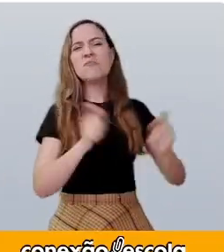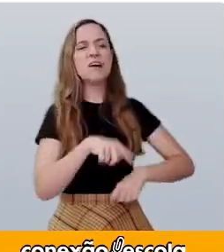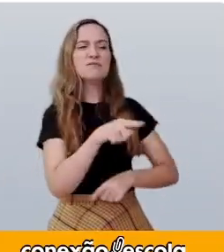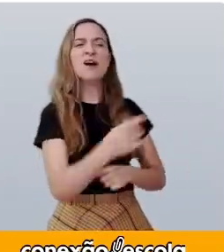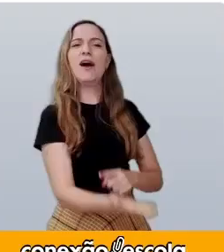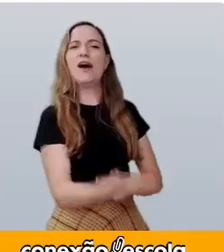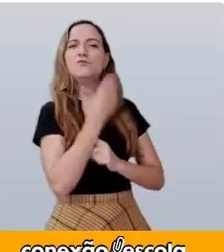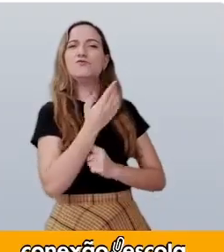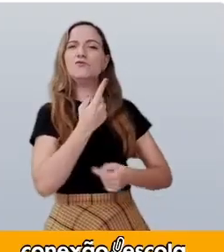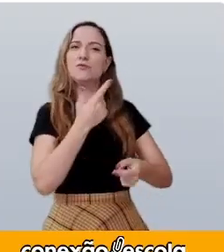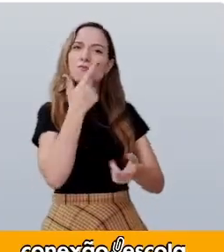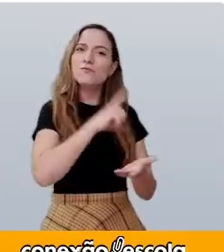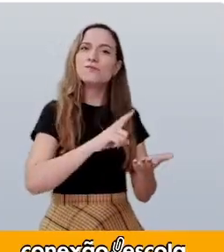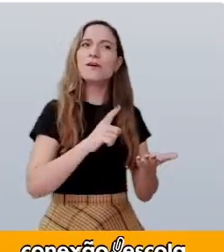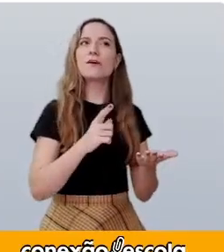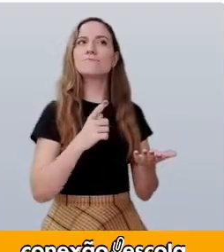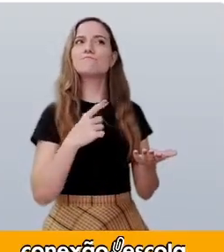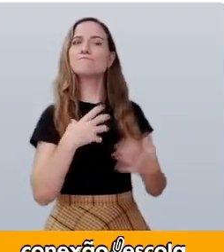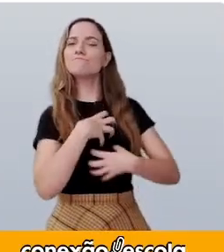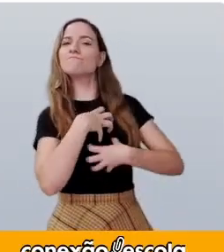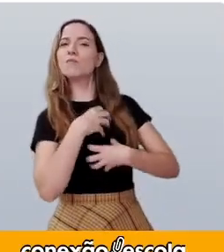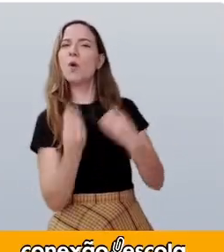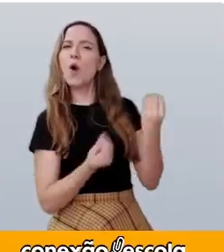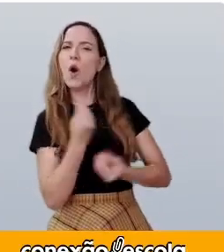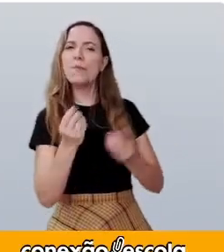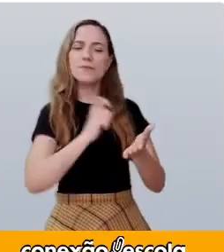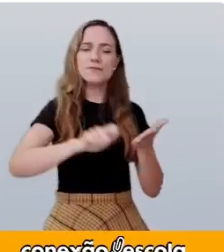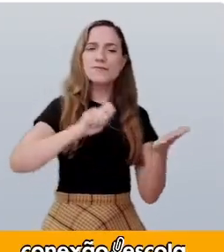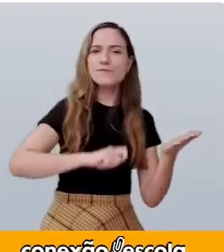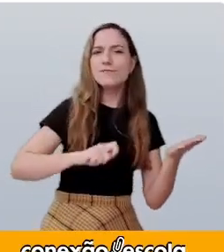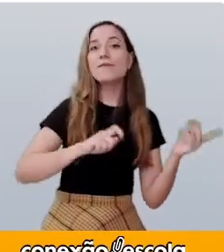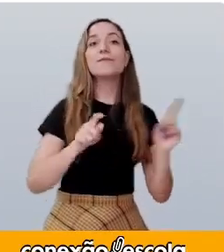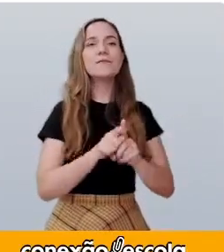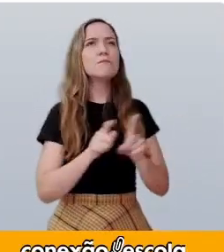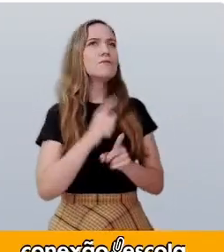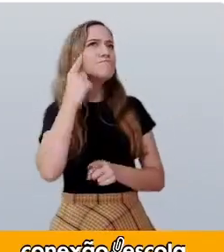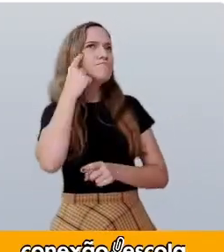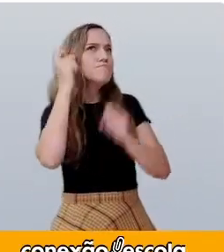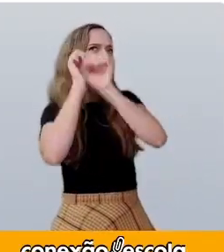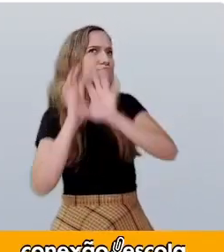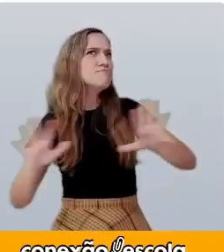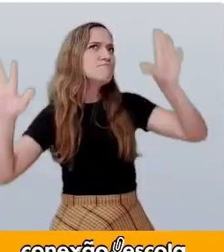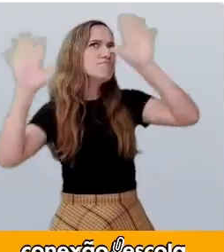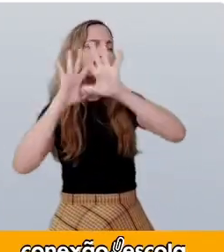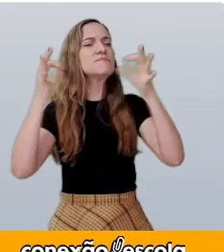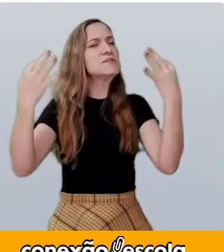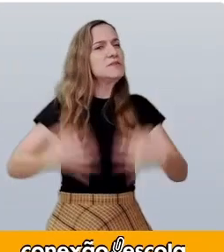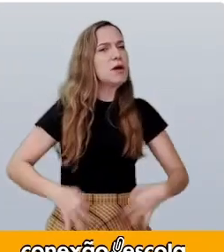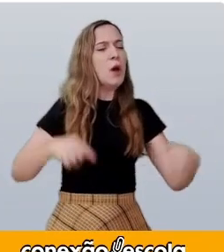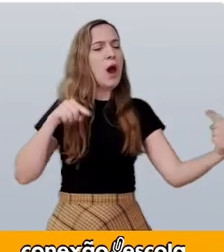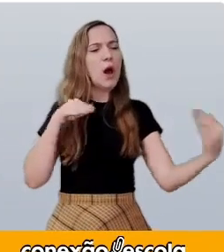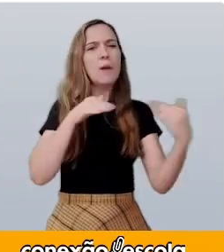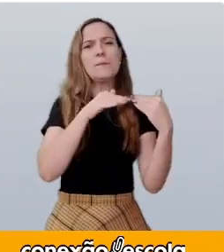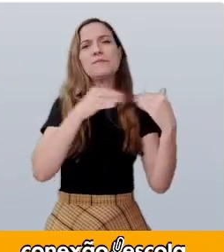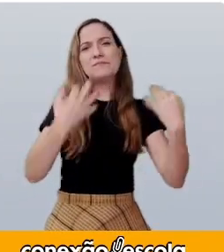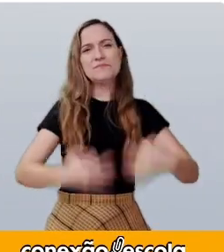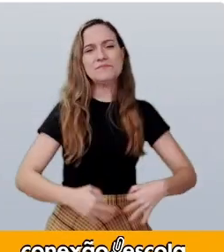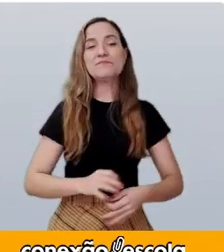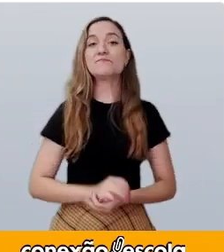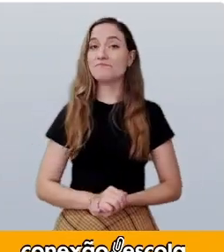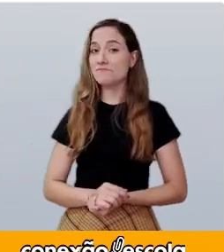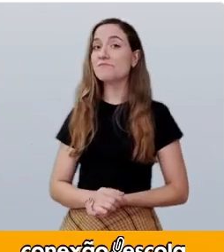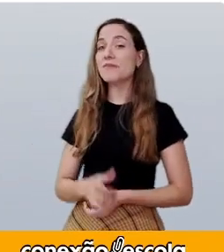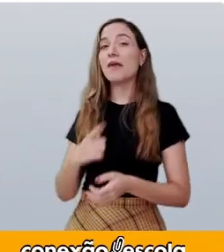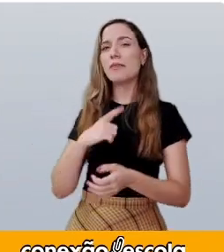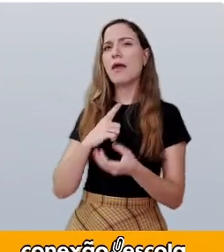a escrever, é isso que me leva, inclusive, muitas vezes, a acertar. Tem muita gente que